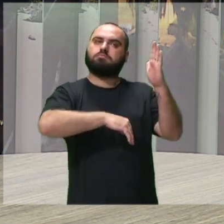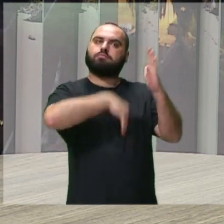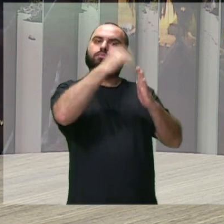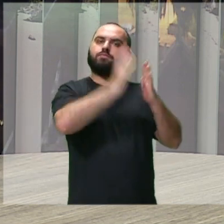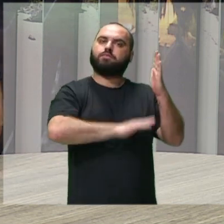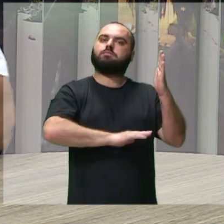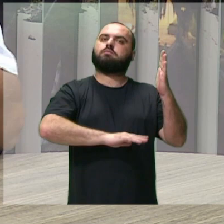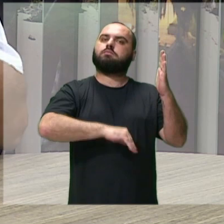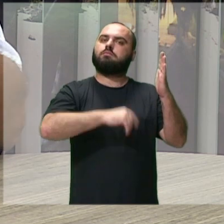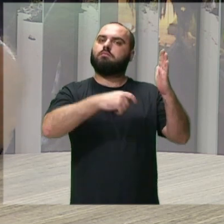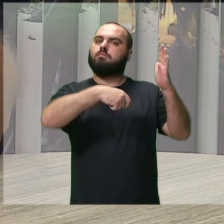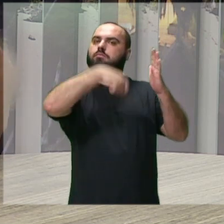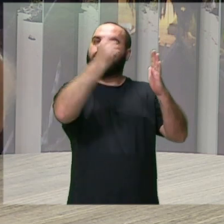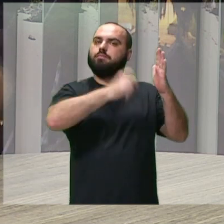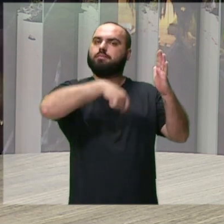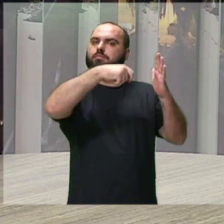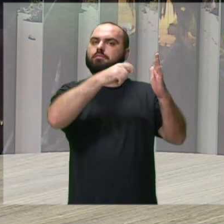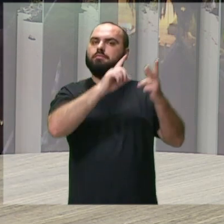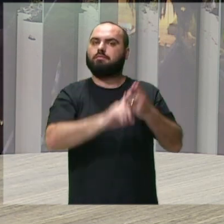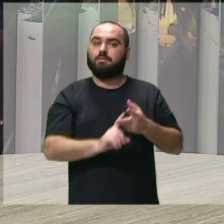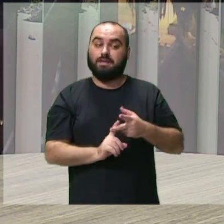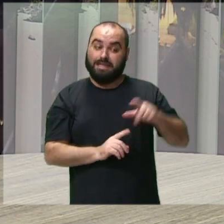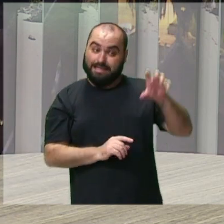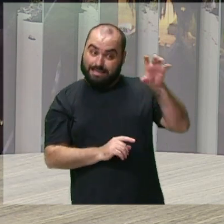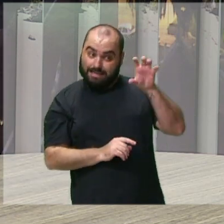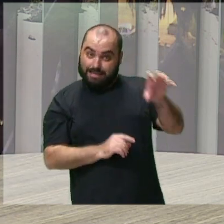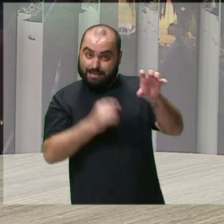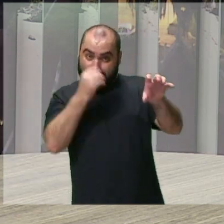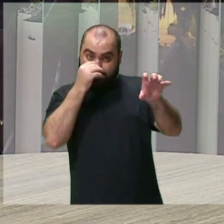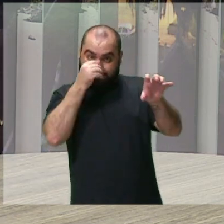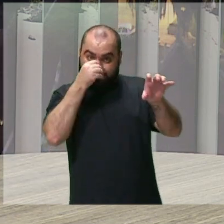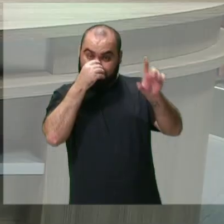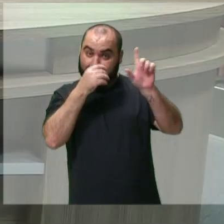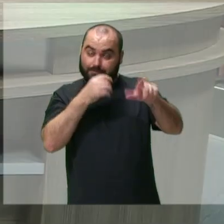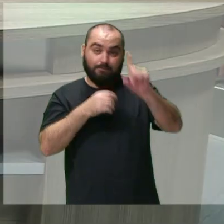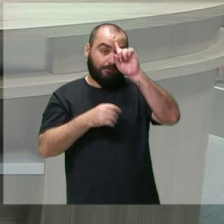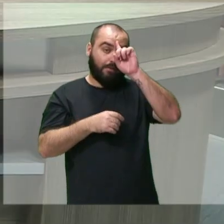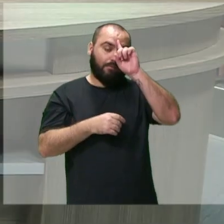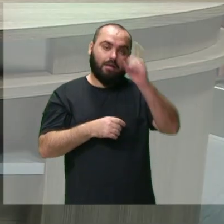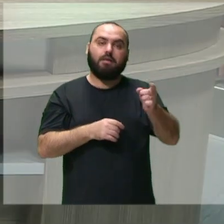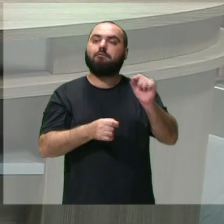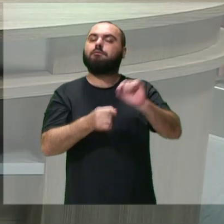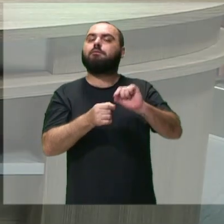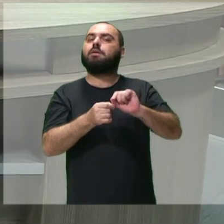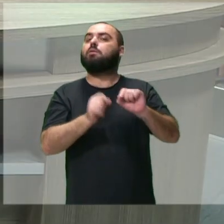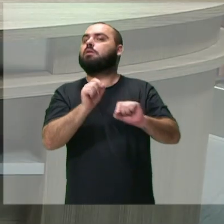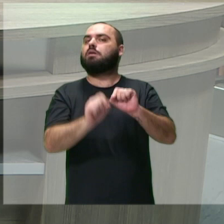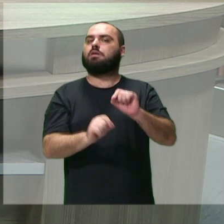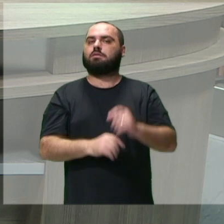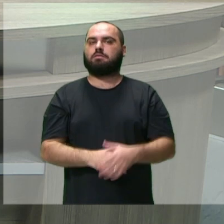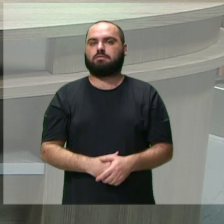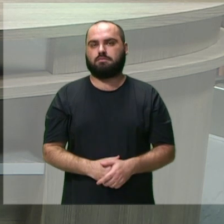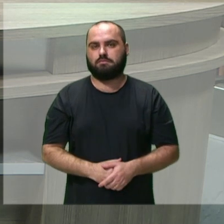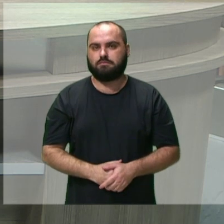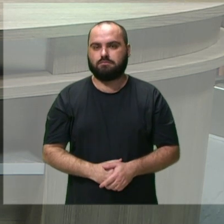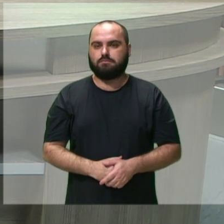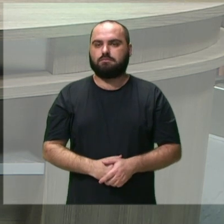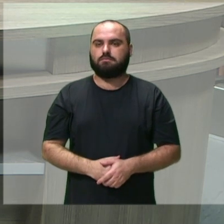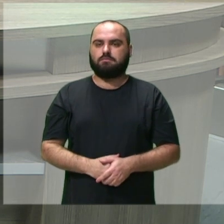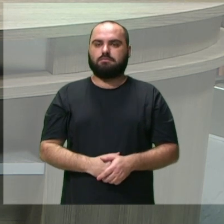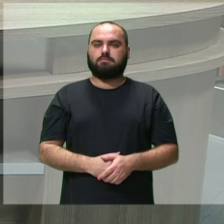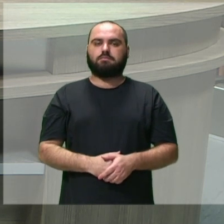o pincel, esse conjunto é que vai determinar o que vai acontecer, sem haver